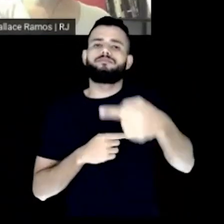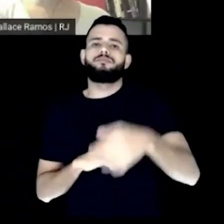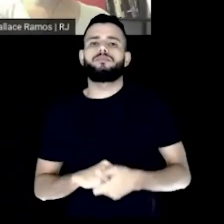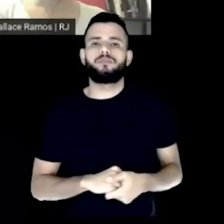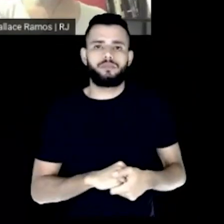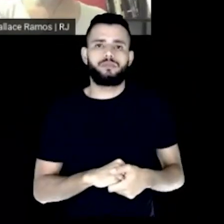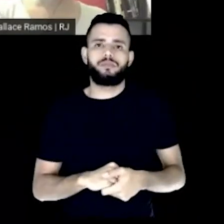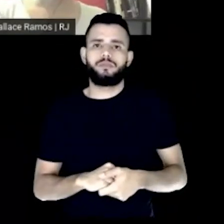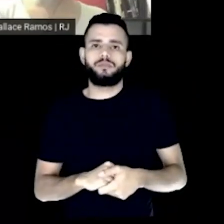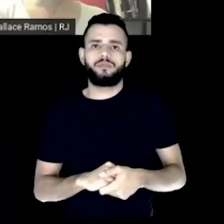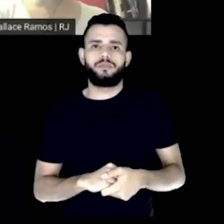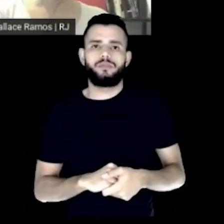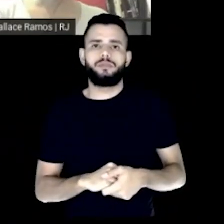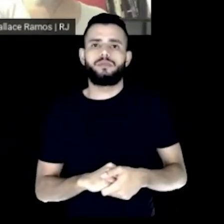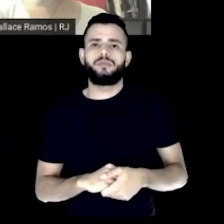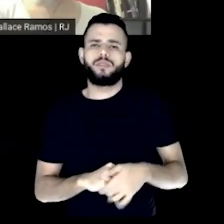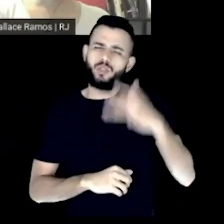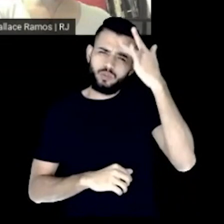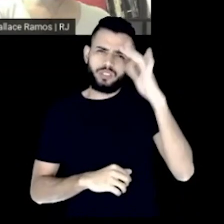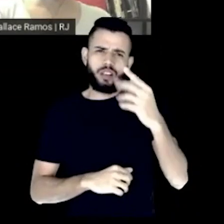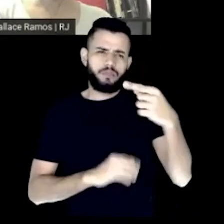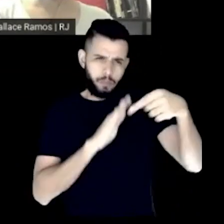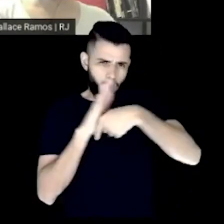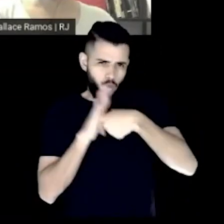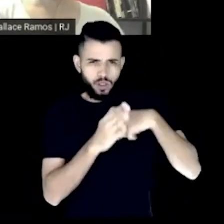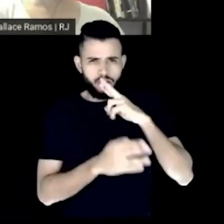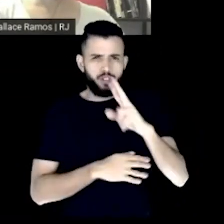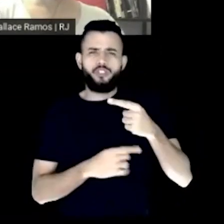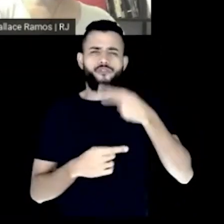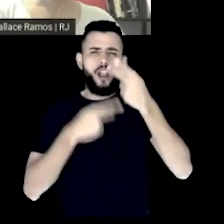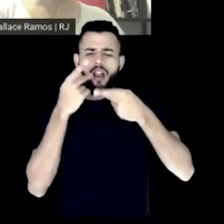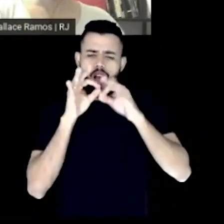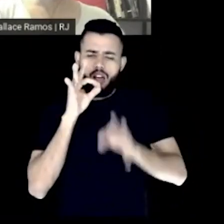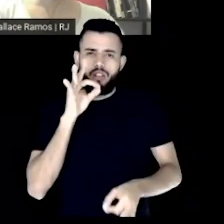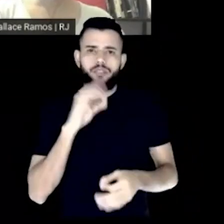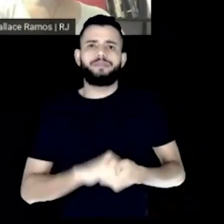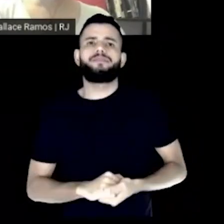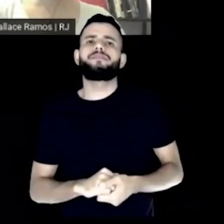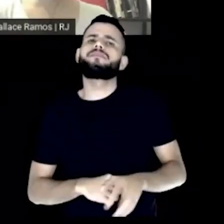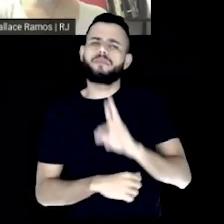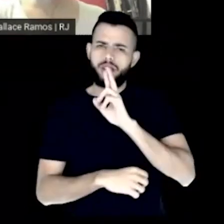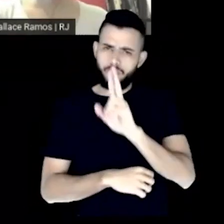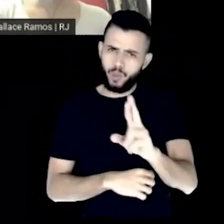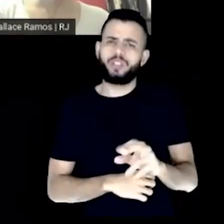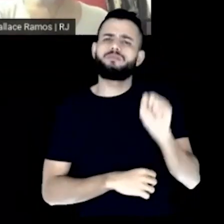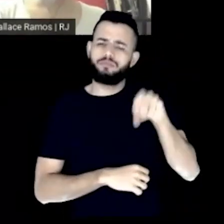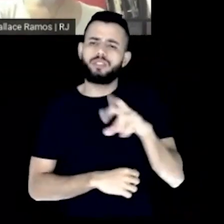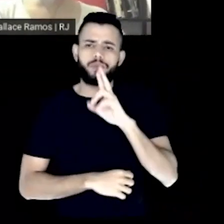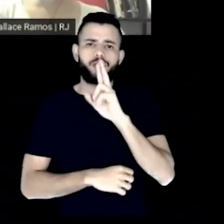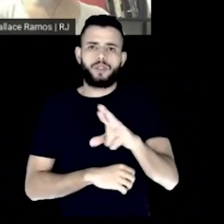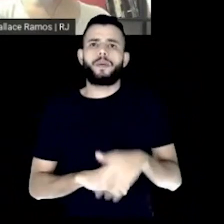foi por aí que tocou um pouco. E, enfim, eu não sei se eu respondi todas as perguntas, eu fiquei aqui falando. Não,